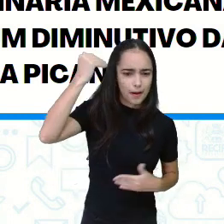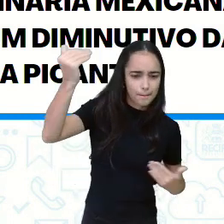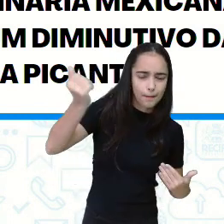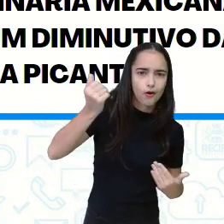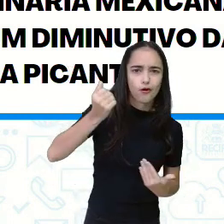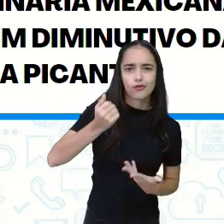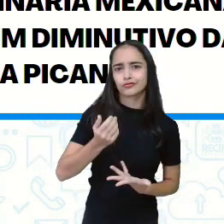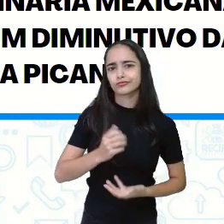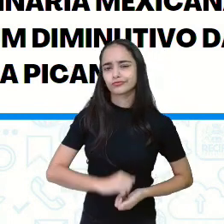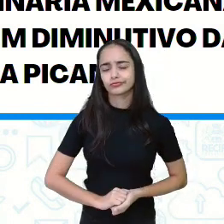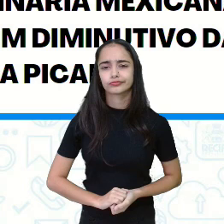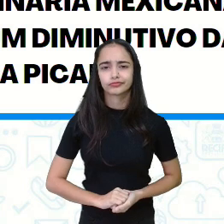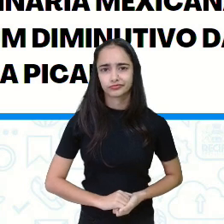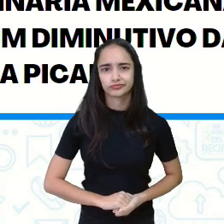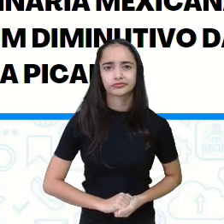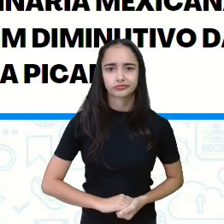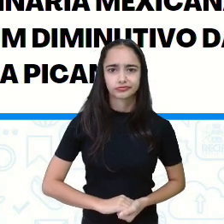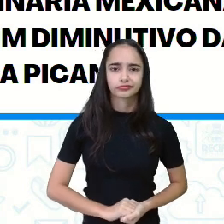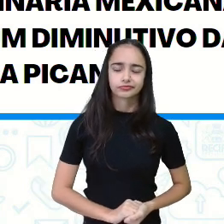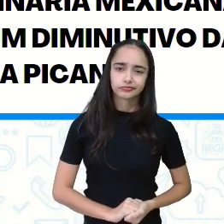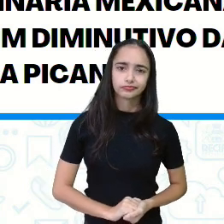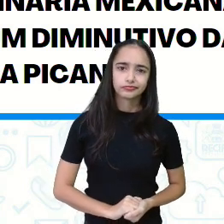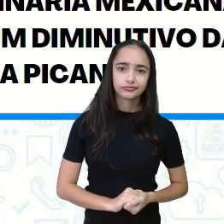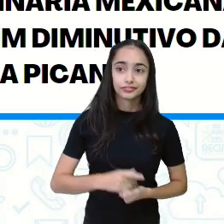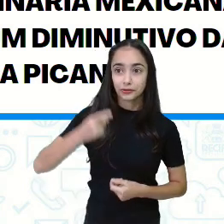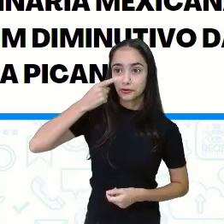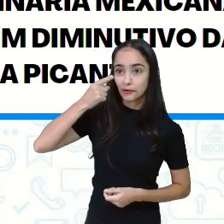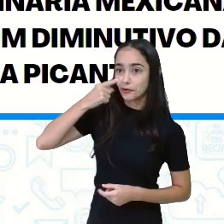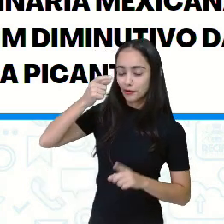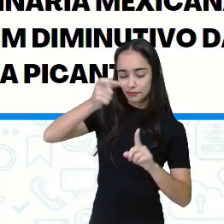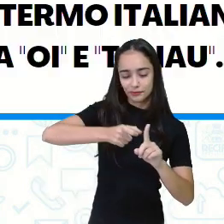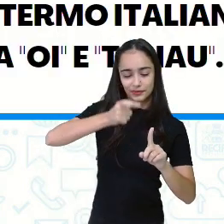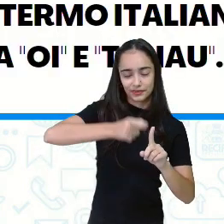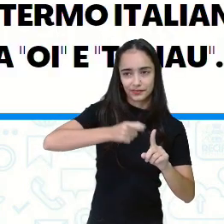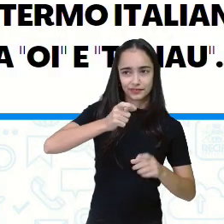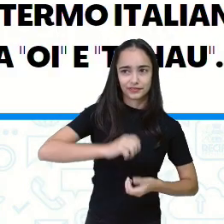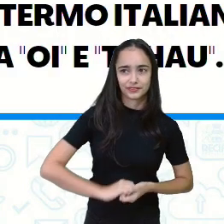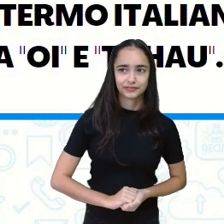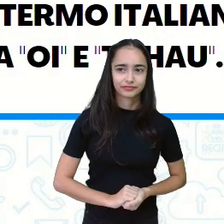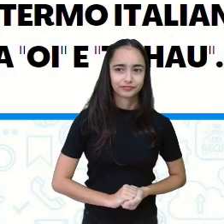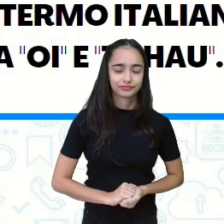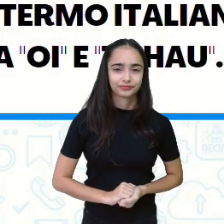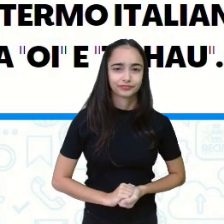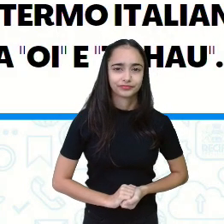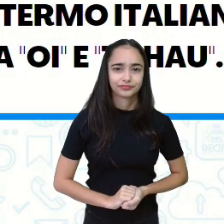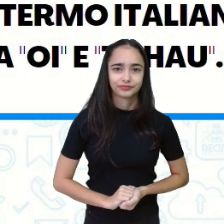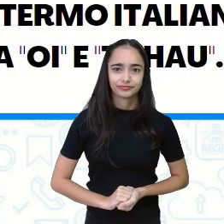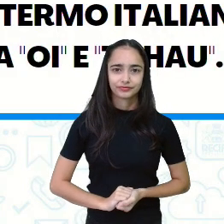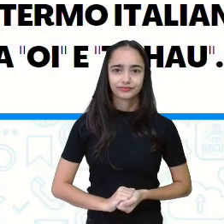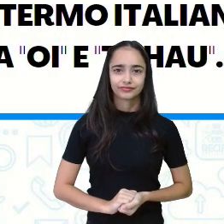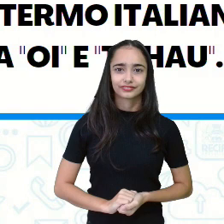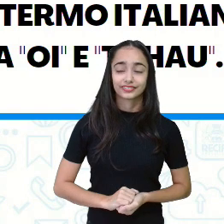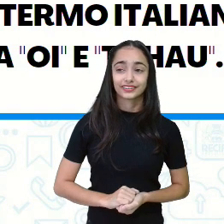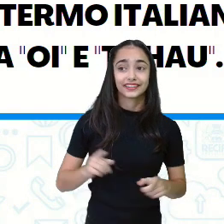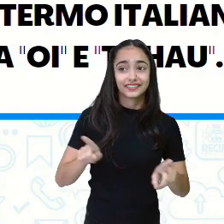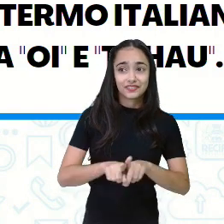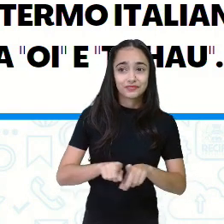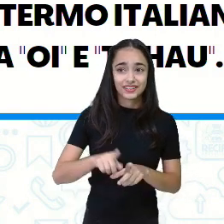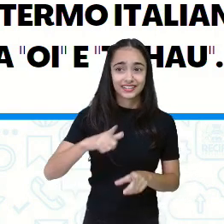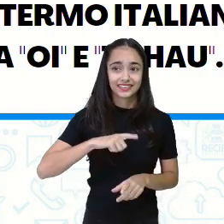é a mão sim. do Maradona aí. Caramba, olha só, esse aí é o mascote Pique, do México. E o Tchau,